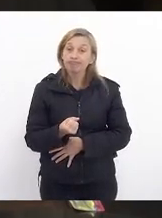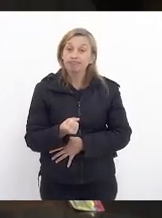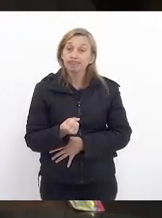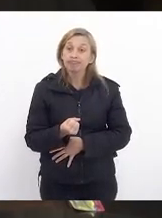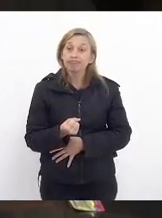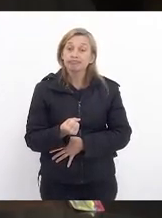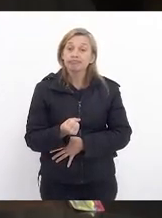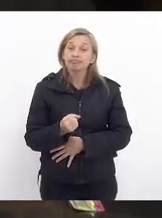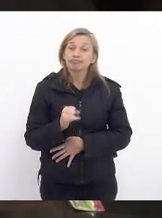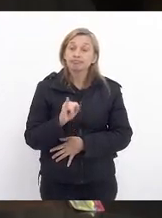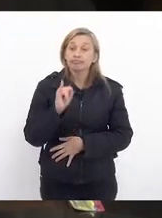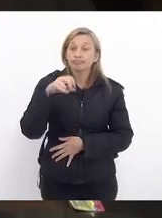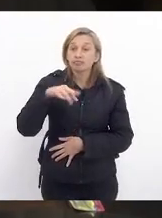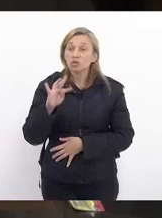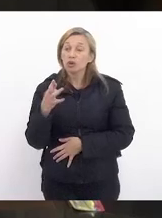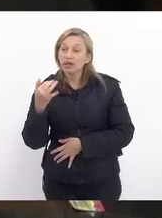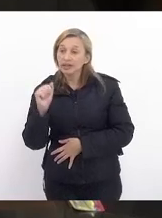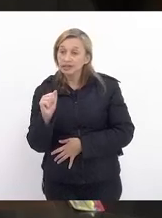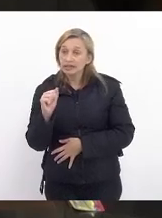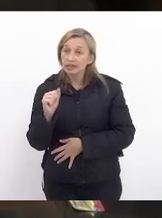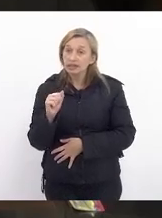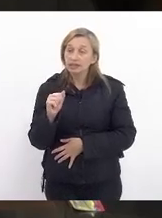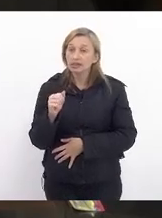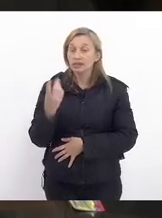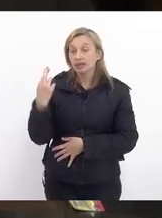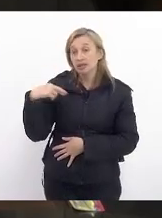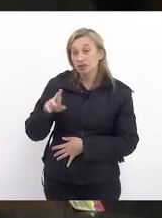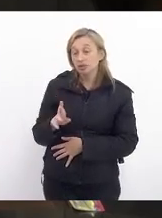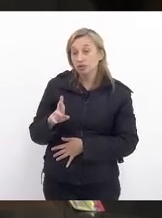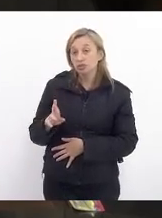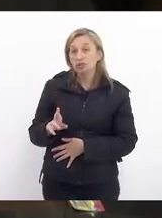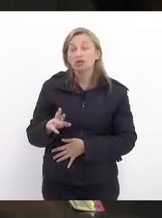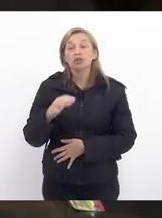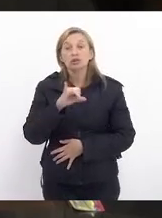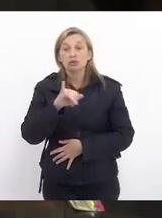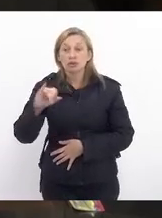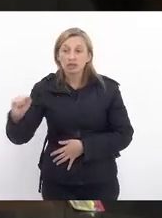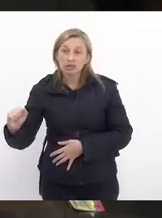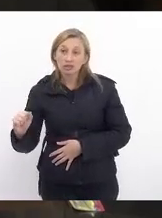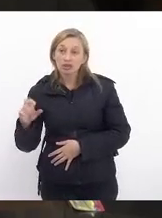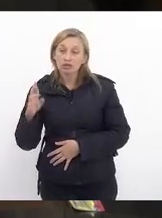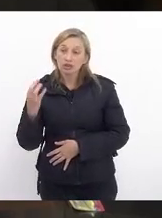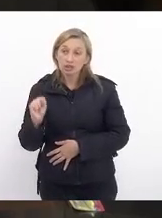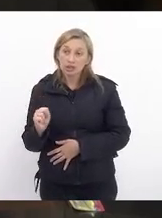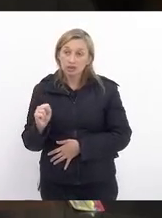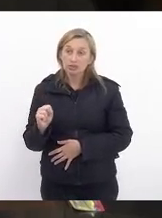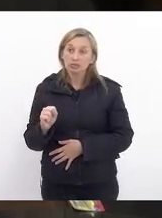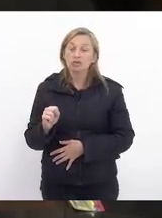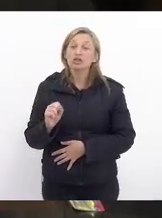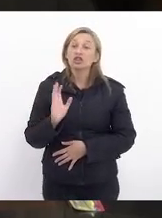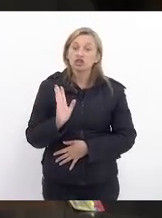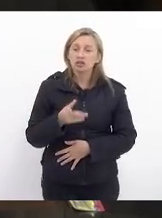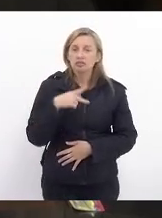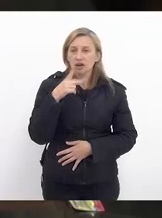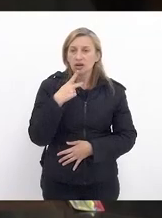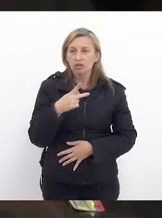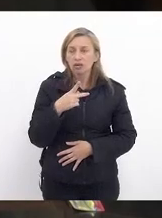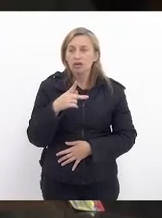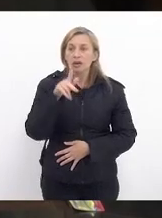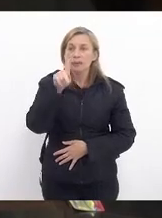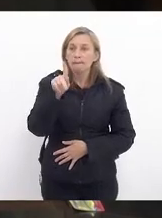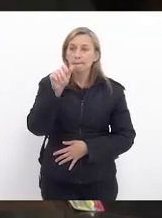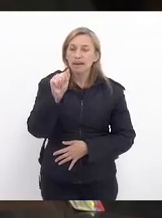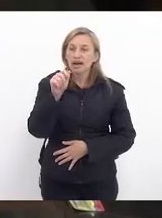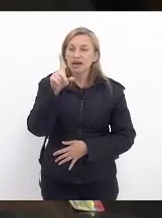como intolerância religiosa Nossa Senhora da Conceição já se lembrou aqui Padroeira por exemplo de